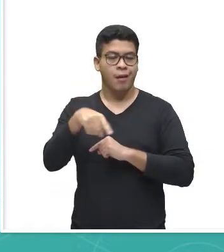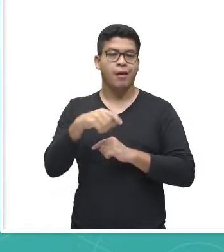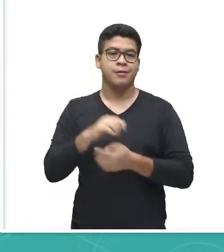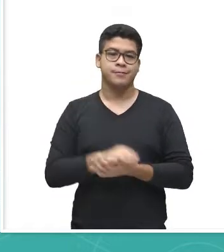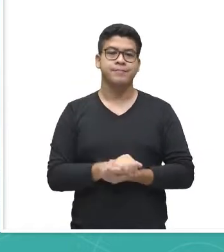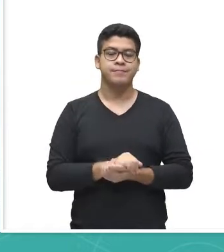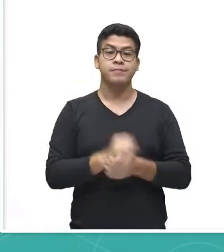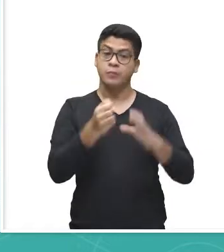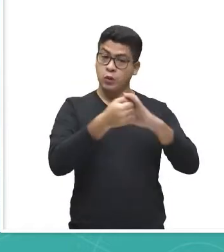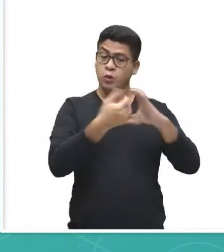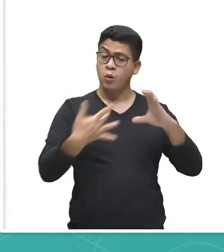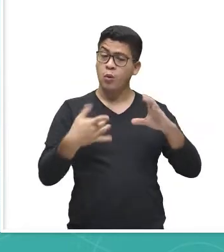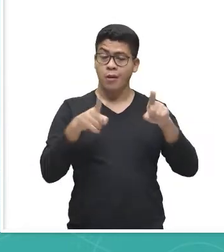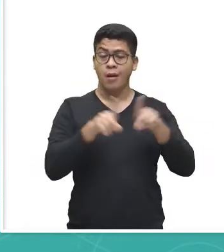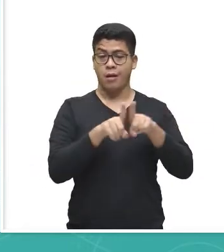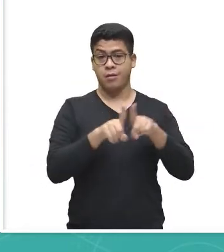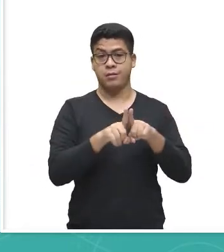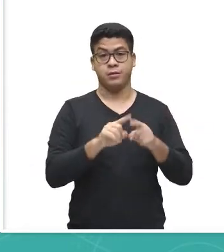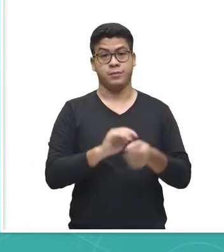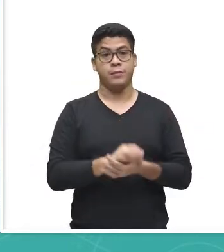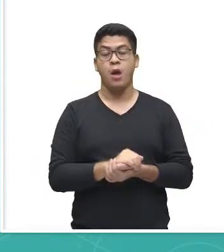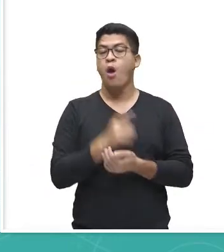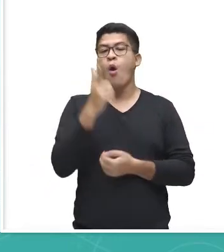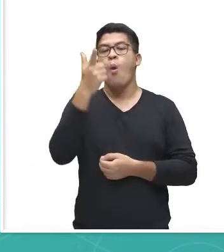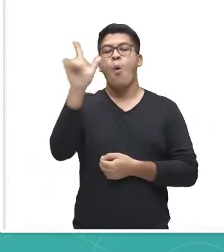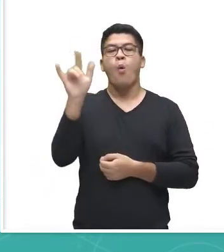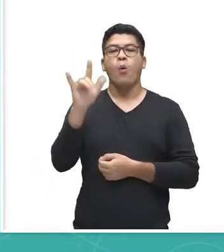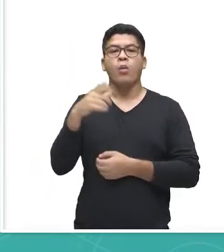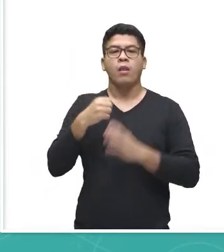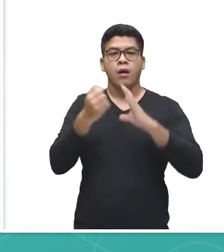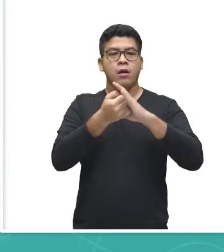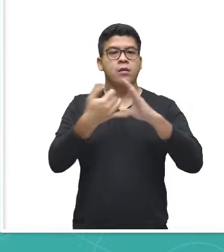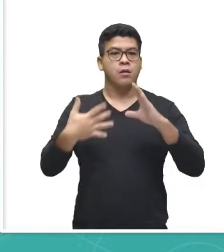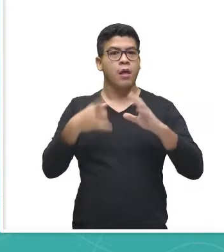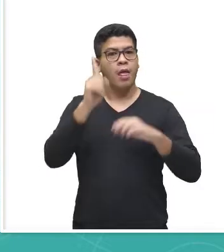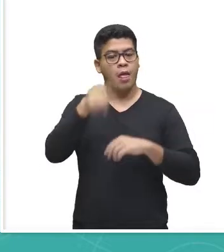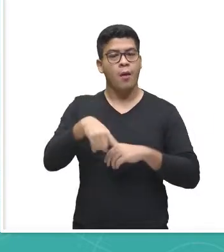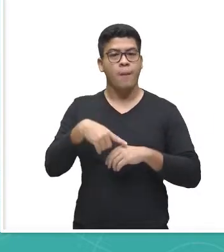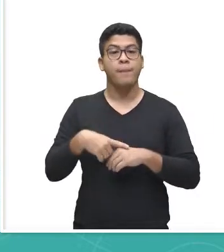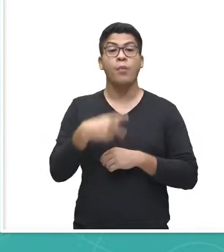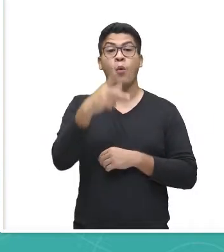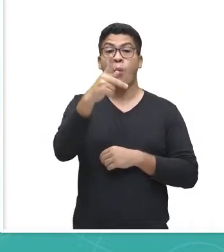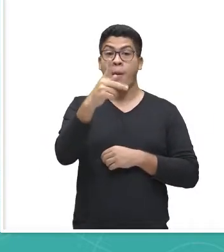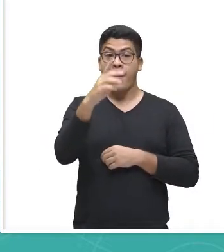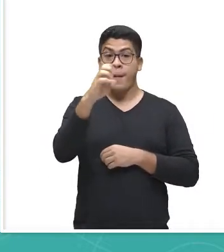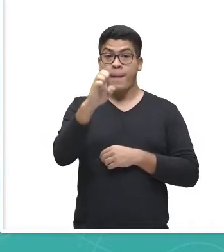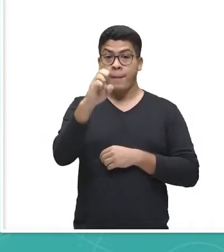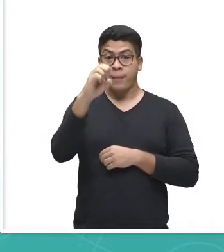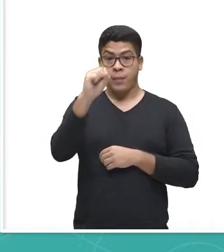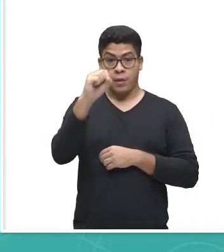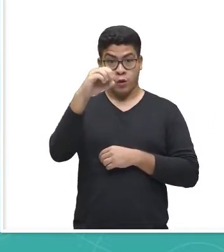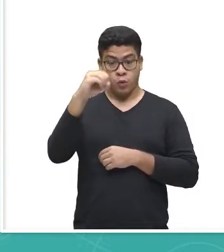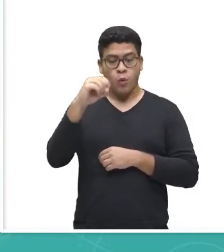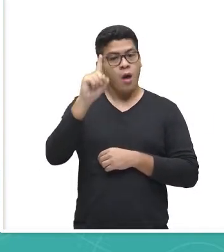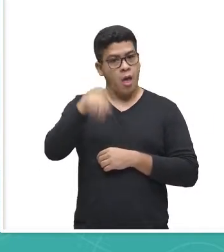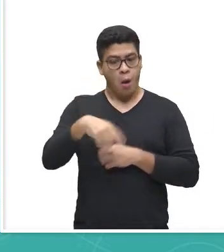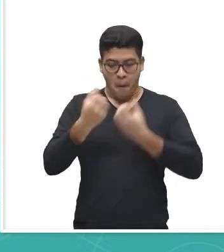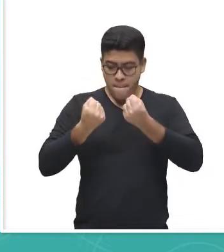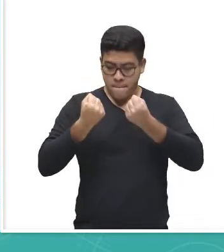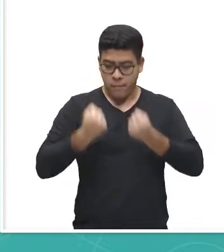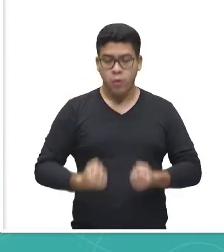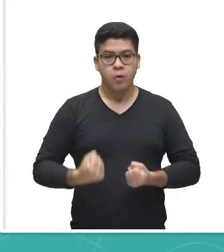certo? Vamos ver agora uma outra propriedade que é o peso, né? O peso ele está relacionado com a